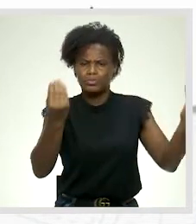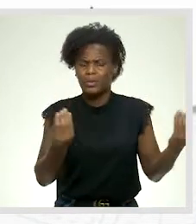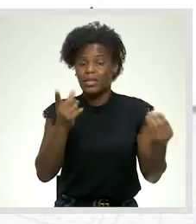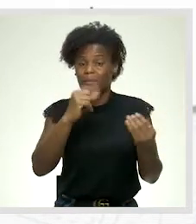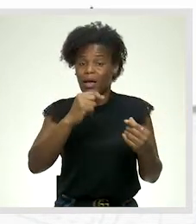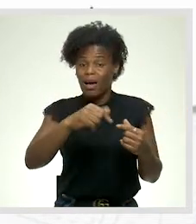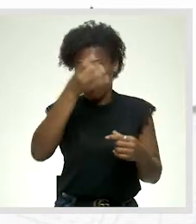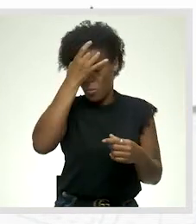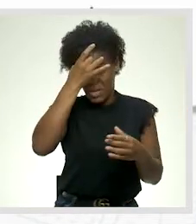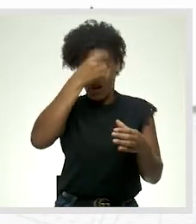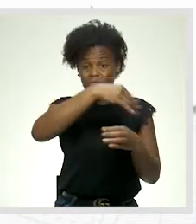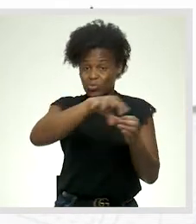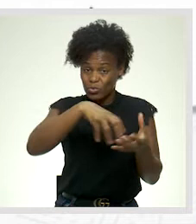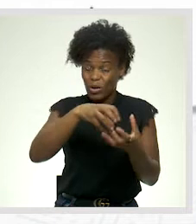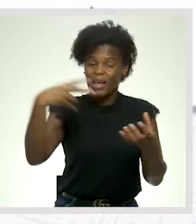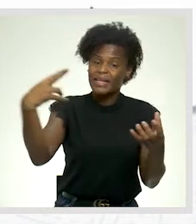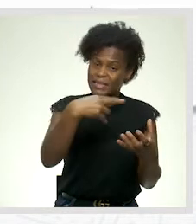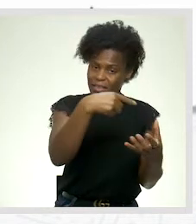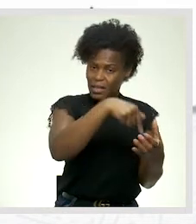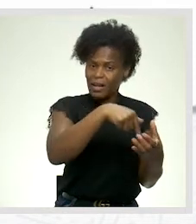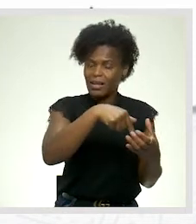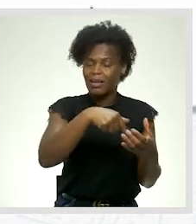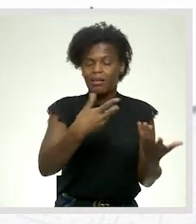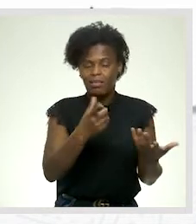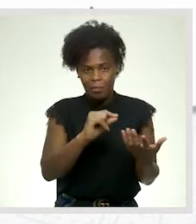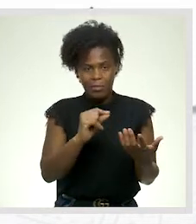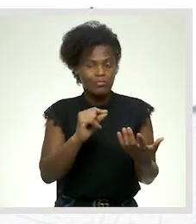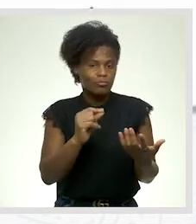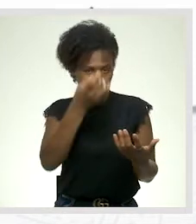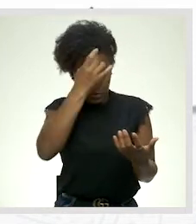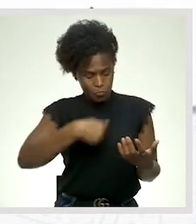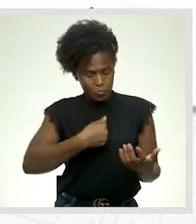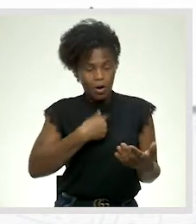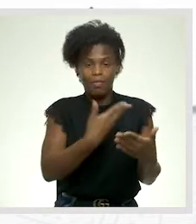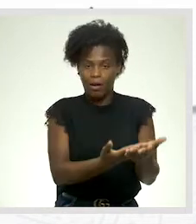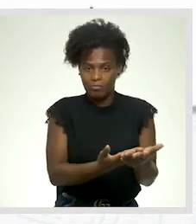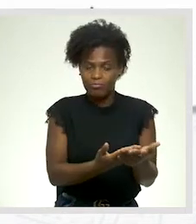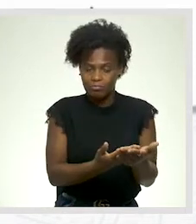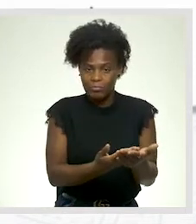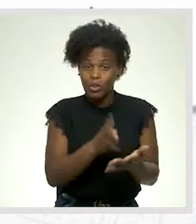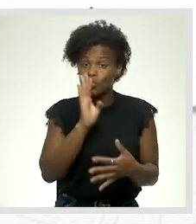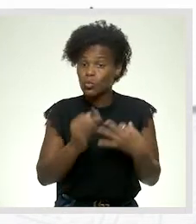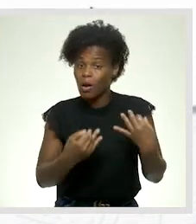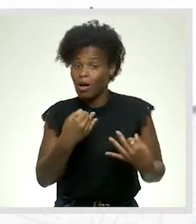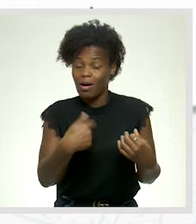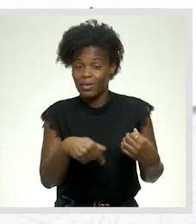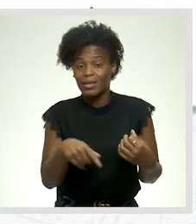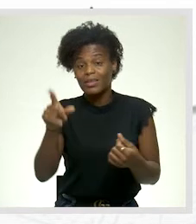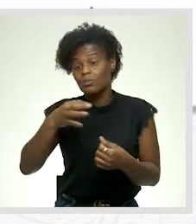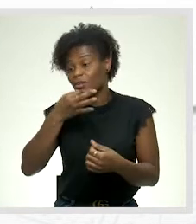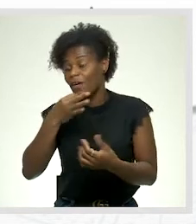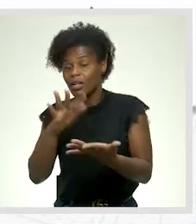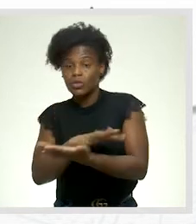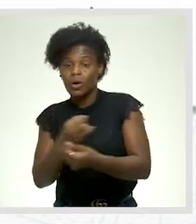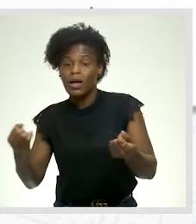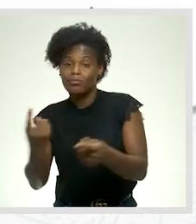de opinião, críticas e juízos de valores. Falando concretamente da notícia, em